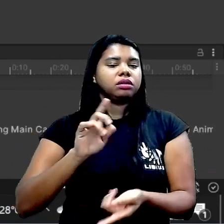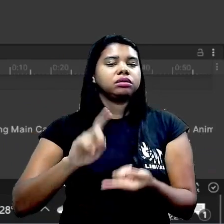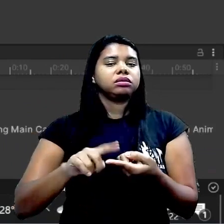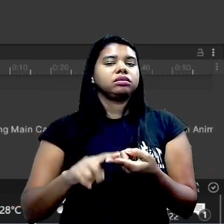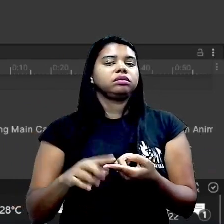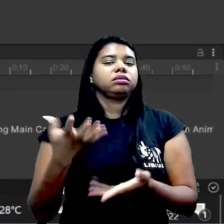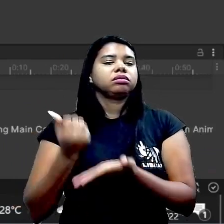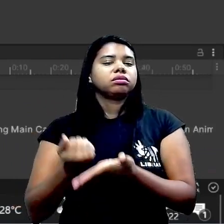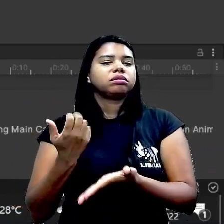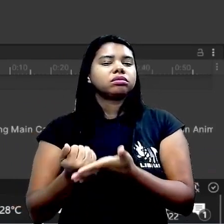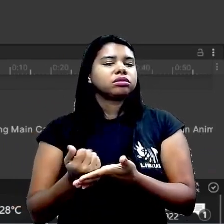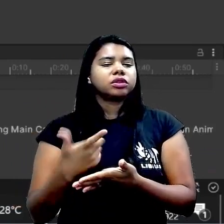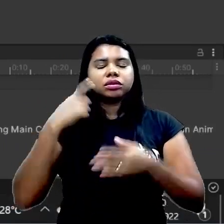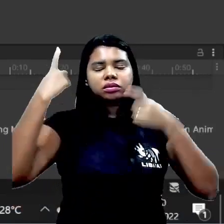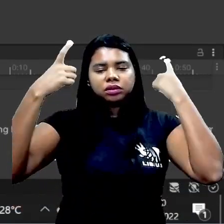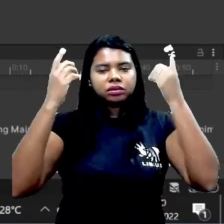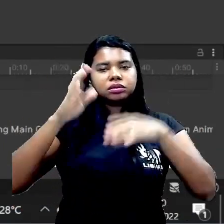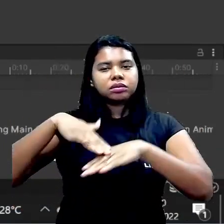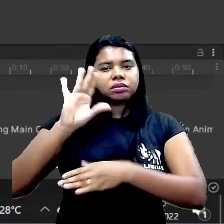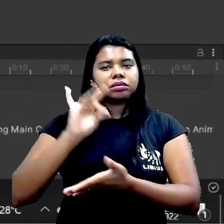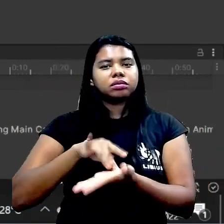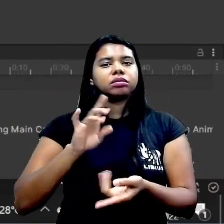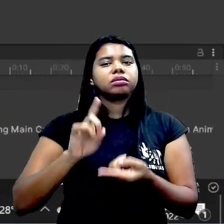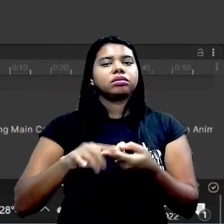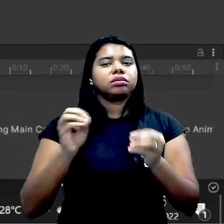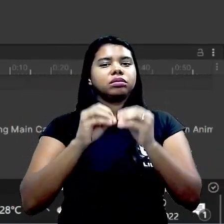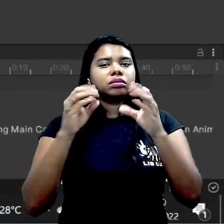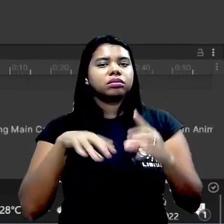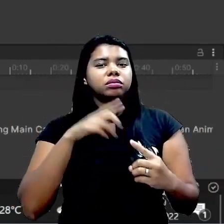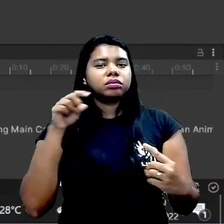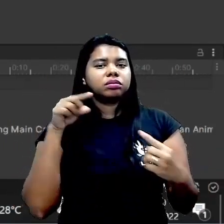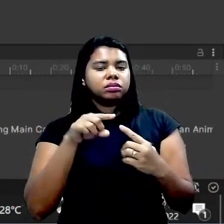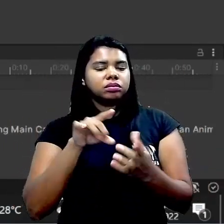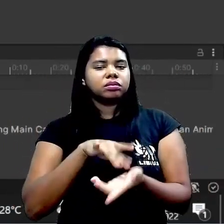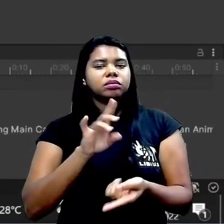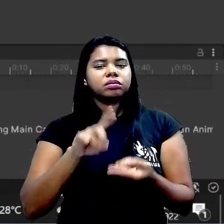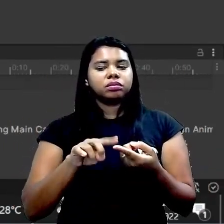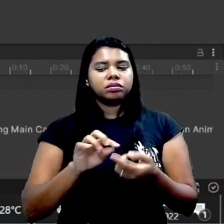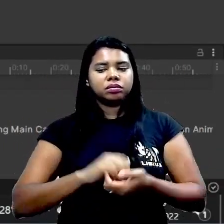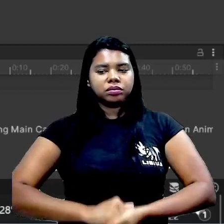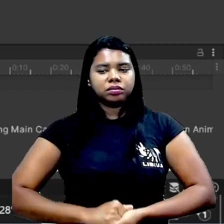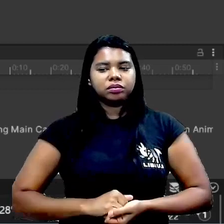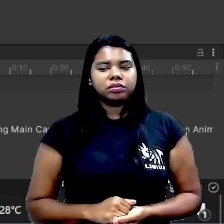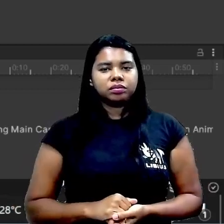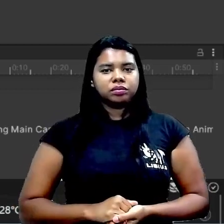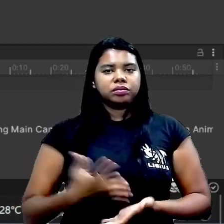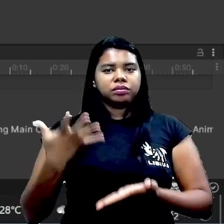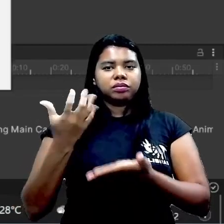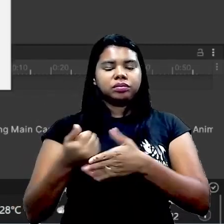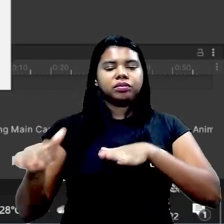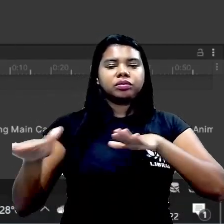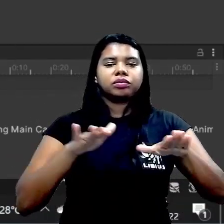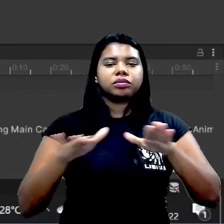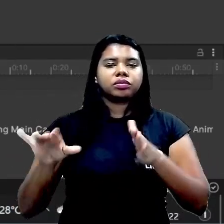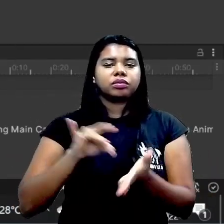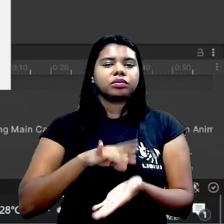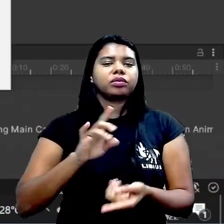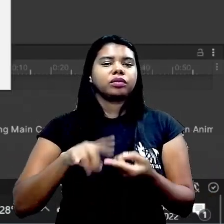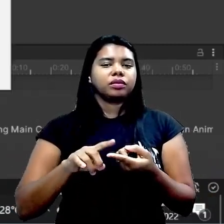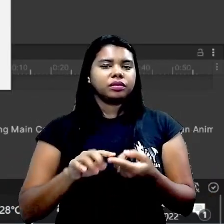programador não se preocupa mais com isso. Eu vou criar aqui um objetozinho e vou aplicar um movimento nele pelo